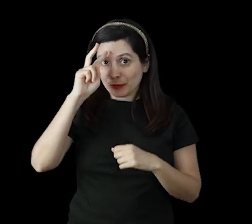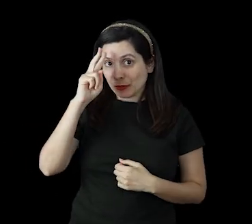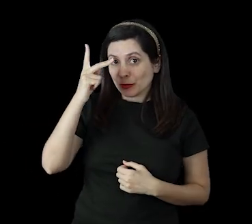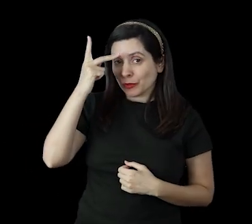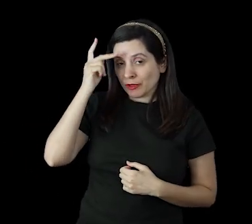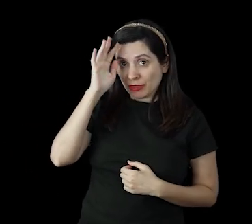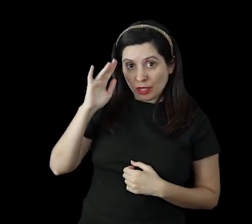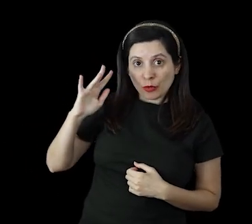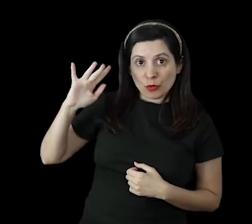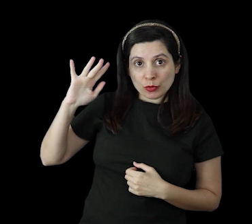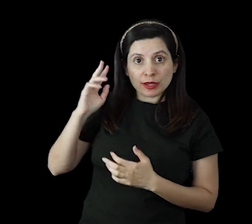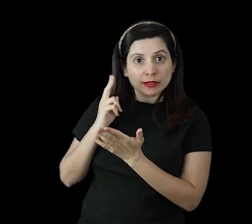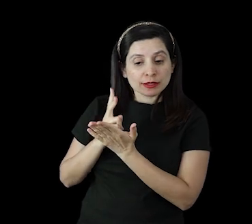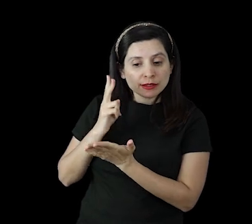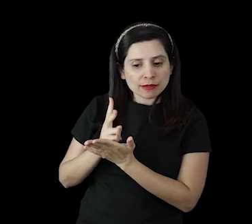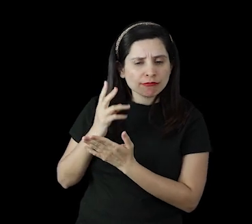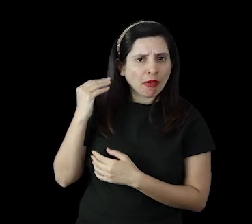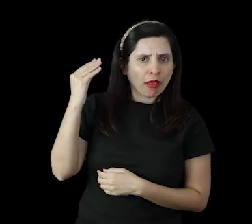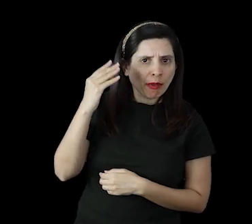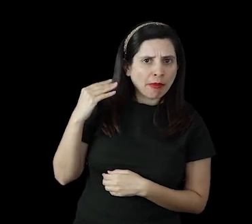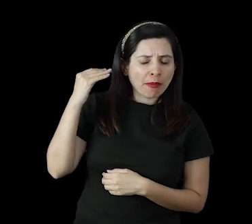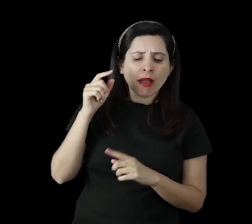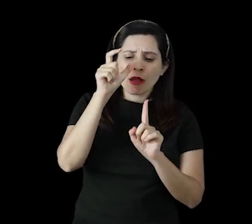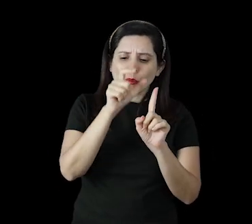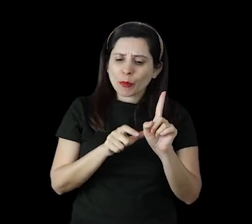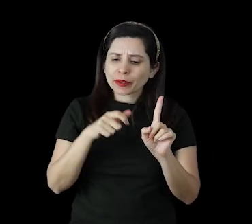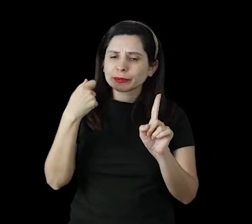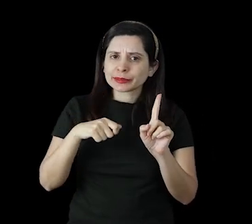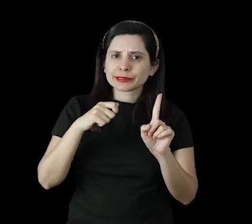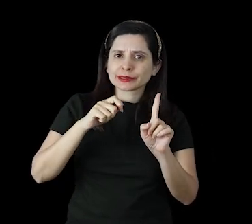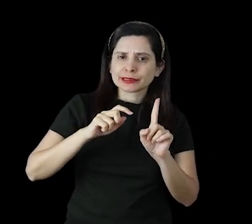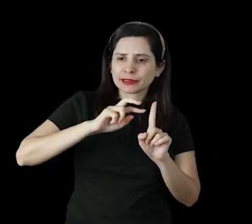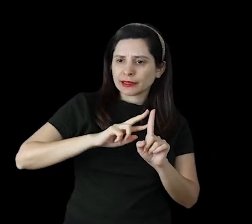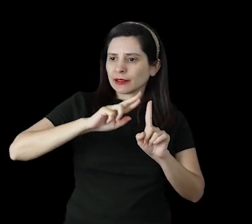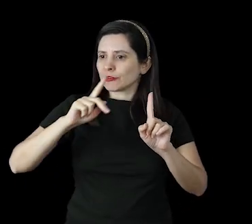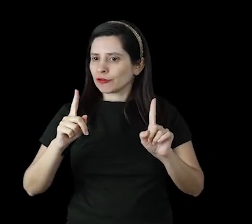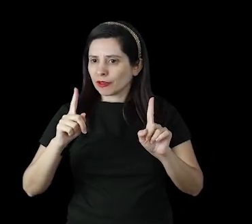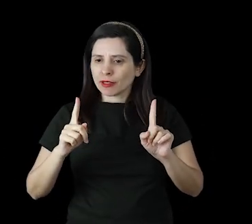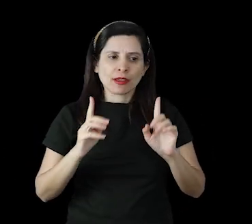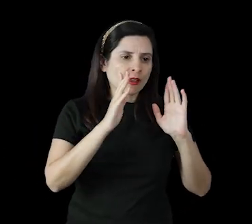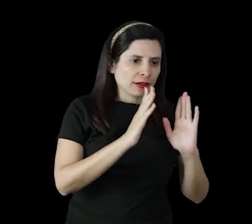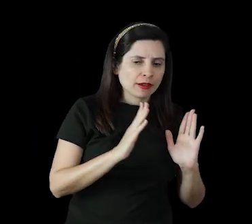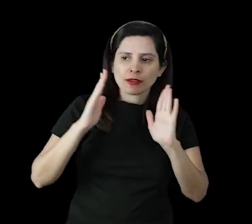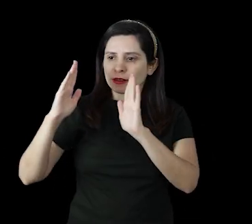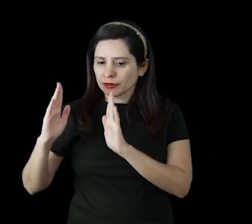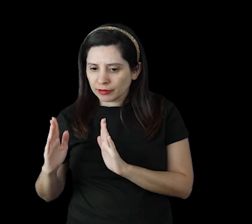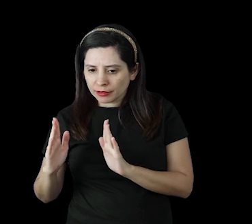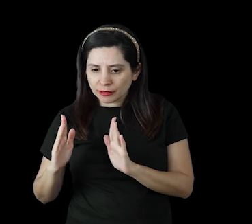essa teoria, porque a gente sempre escutou que nossos personagens têm que ser contraditórios, e os nossos personagens têm que